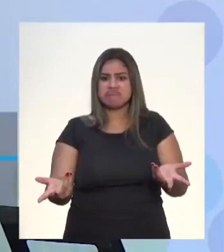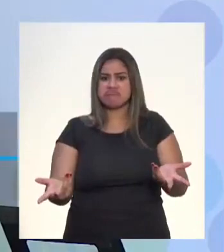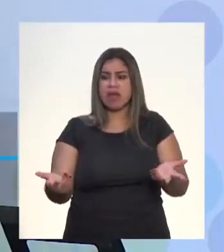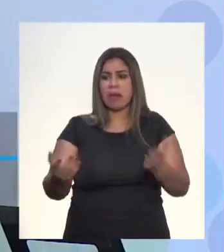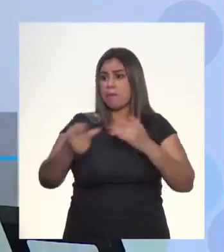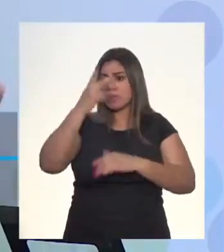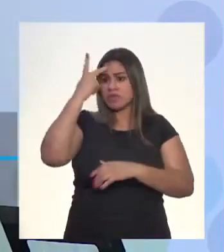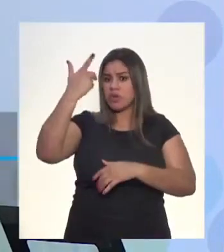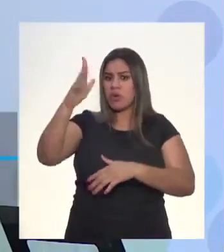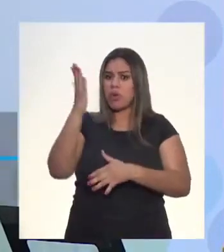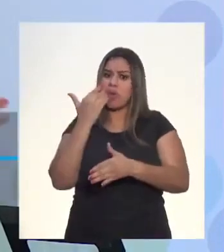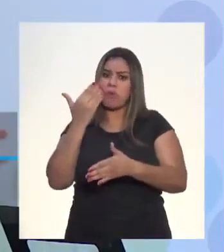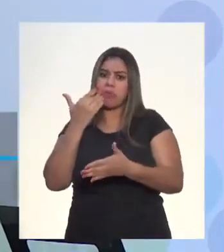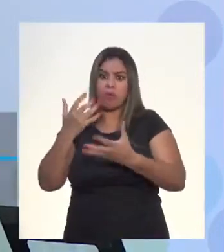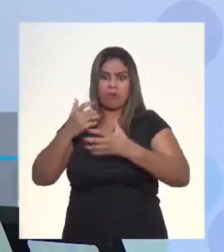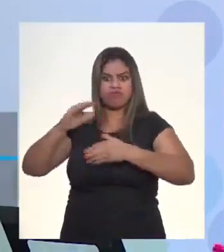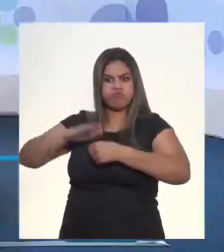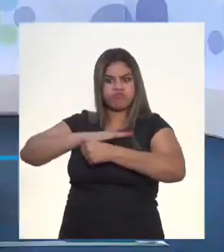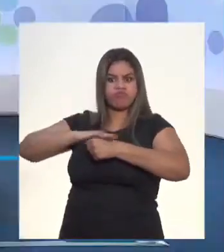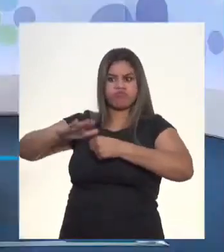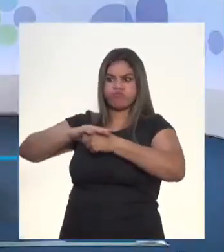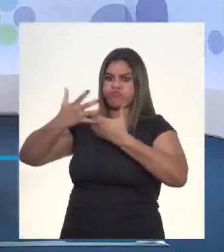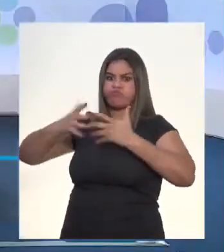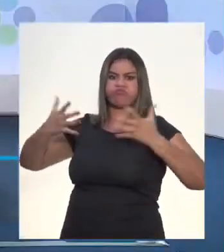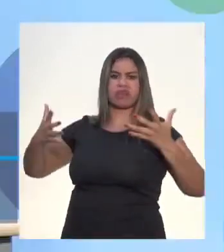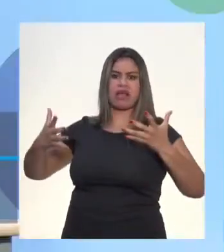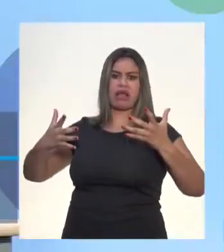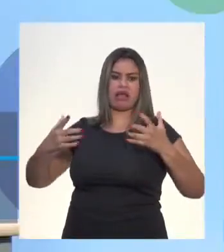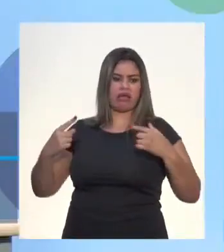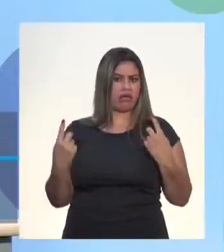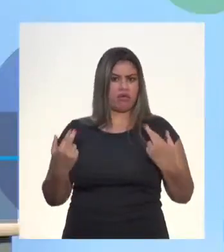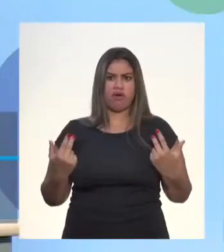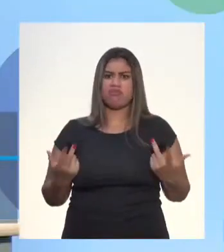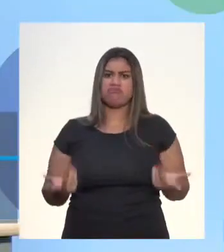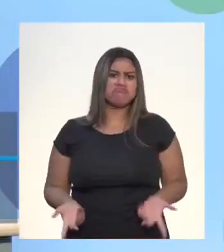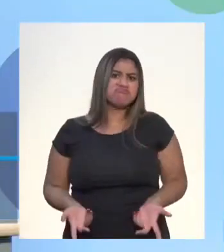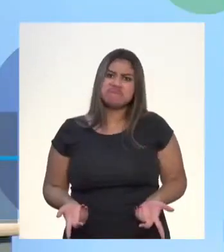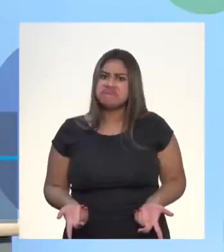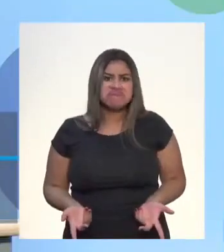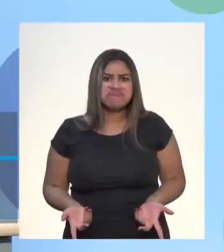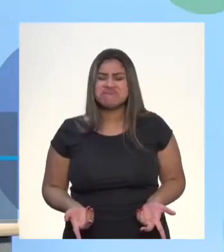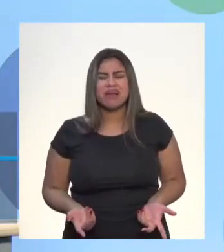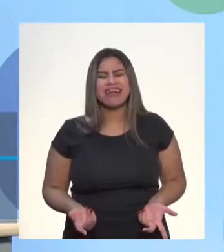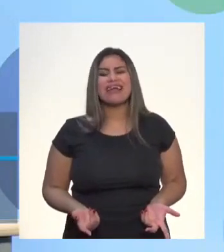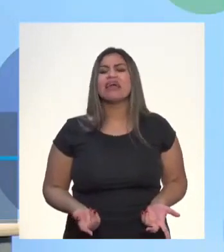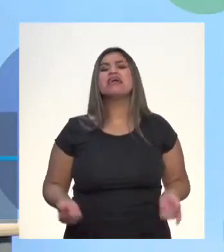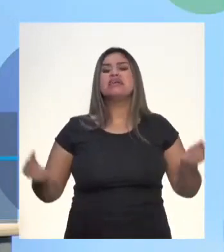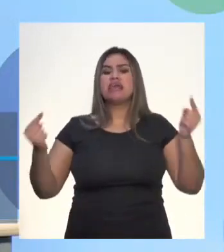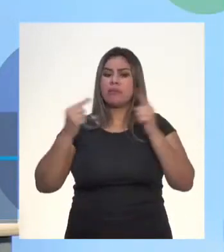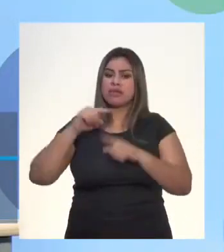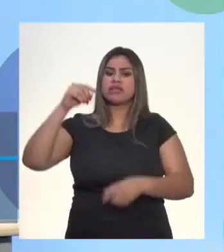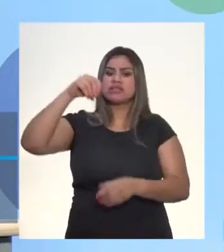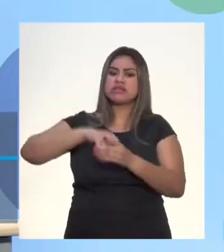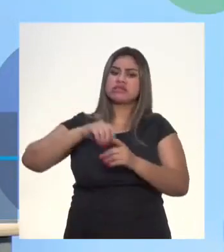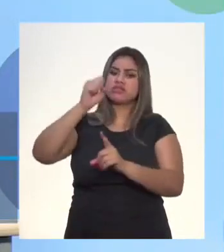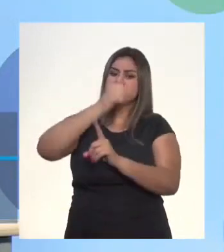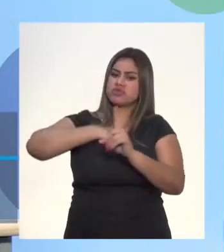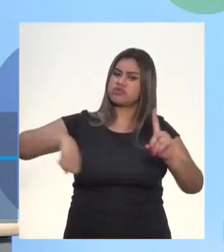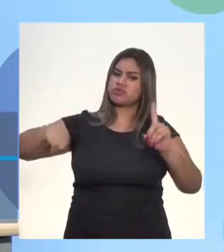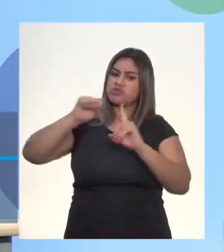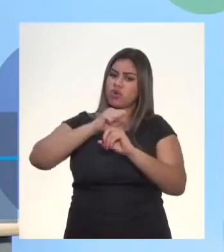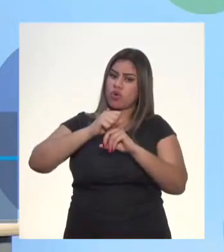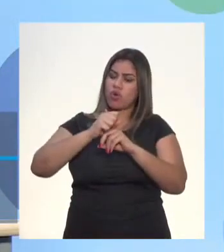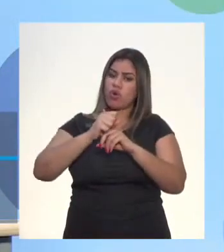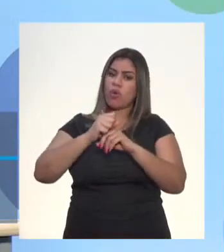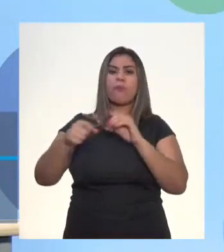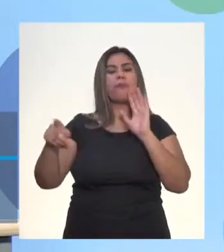Nunca passou pela cabeça que isso fosse um problema. E esse é um ponto que é um ponto muito refletido dentro da sociologia e na sociologia no